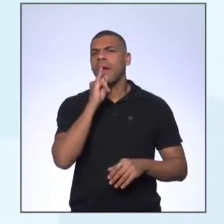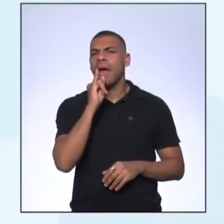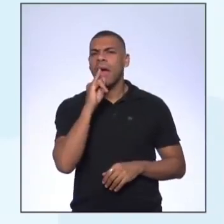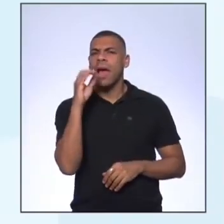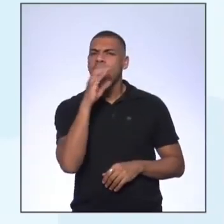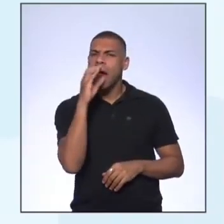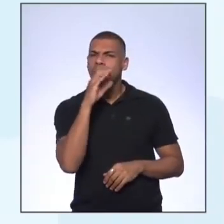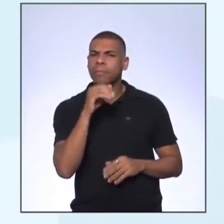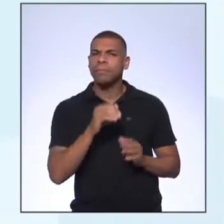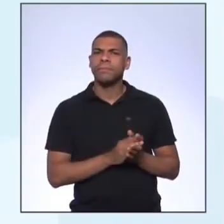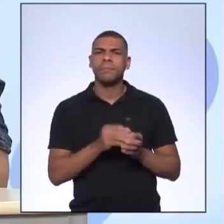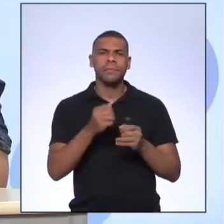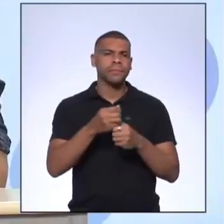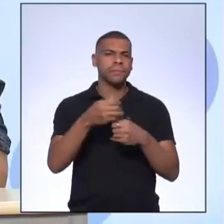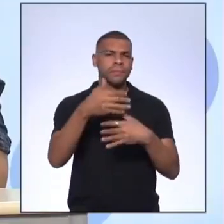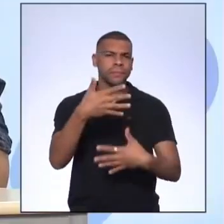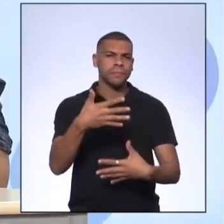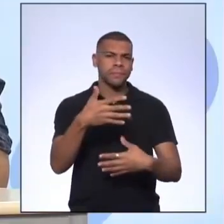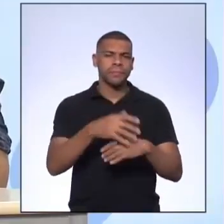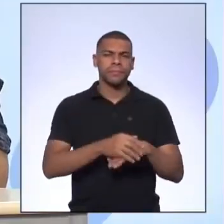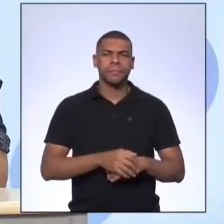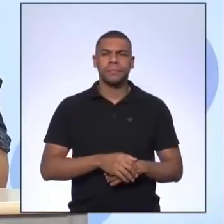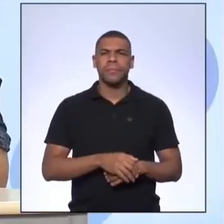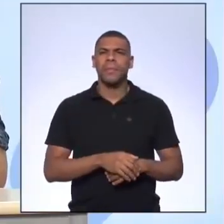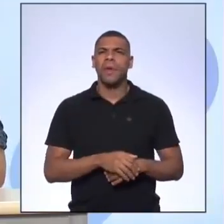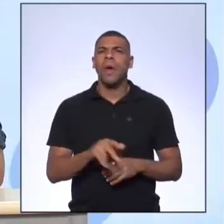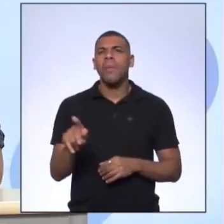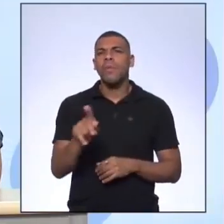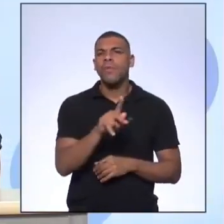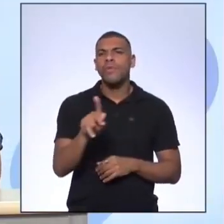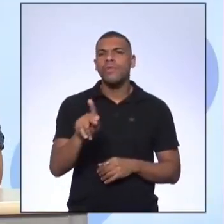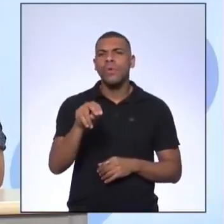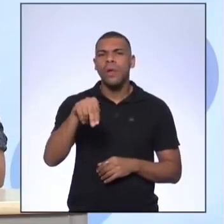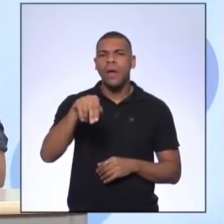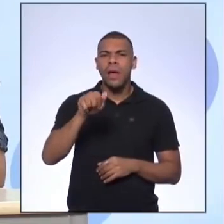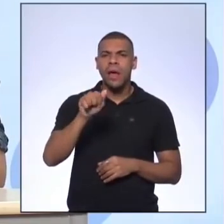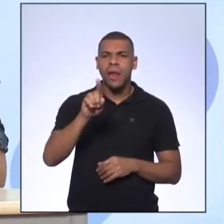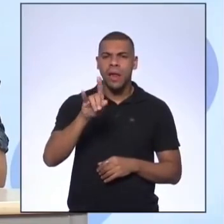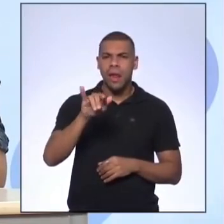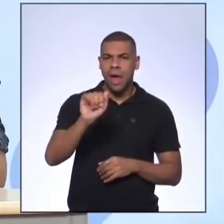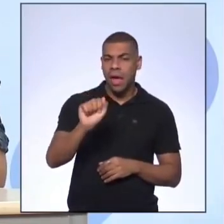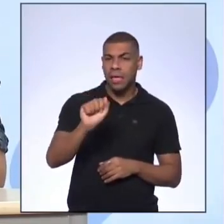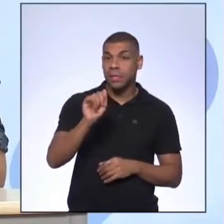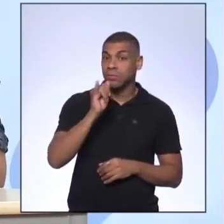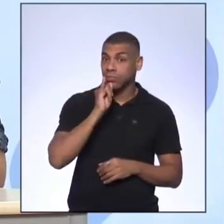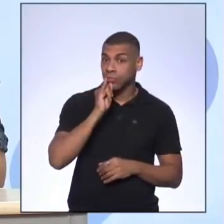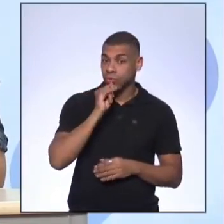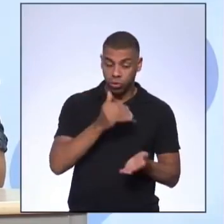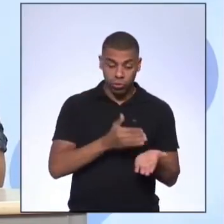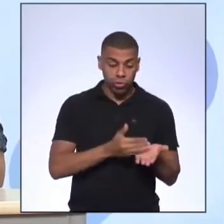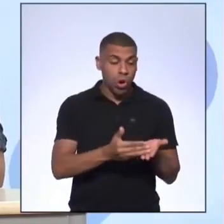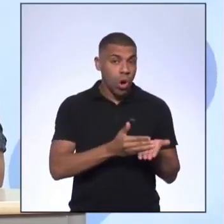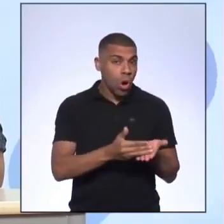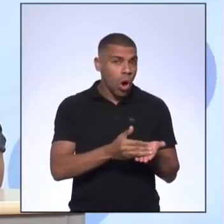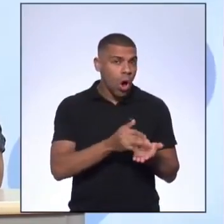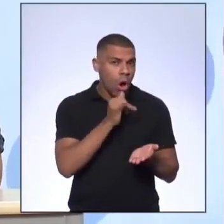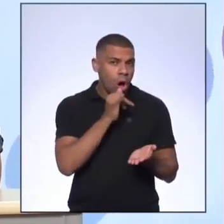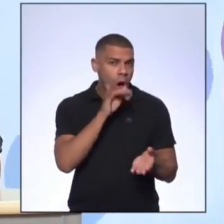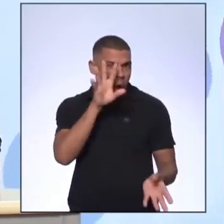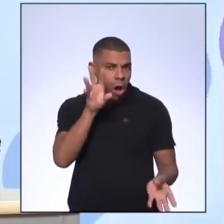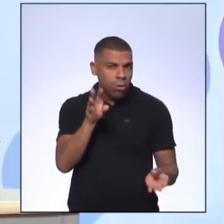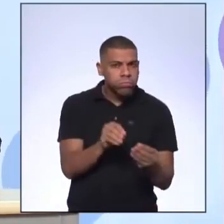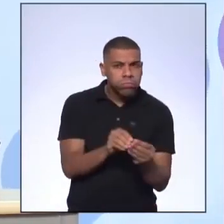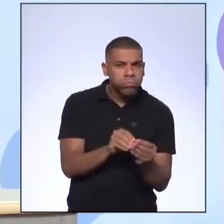no chat, a professora Nádia Marci, ela diz algo bem legal. Ela diz que sugiro que na introdução o aluno conceitue